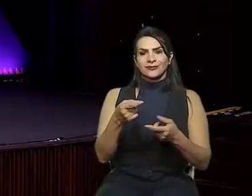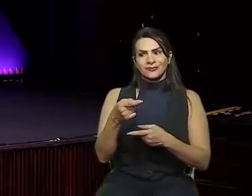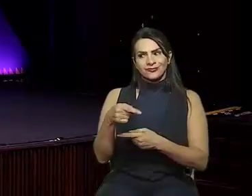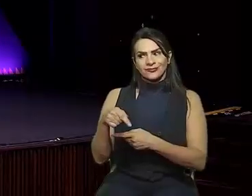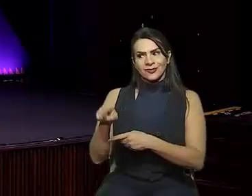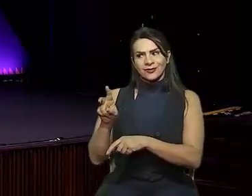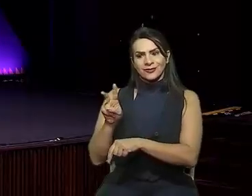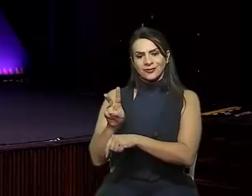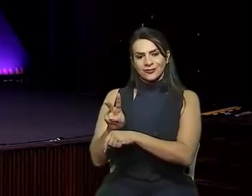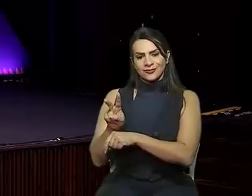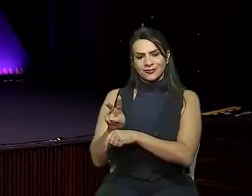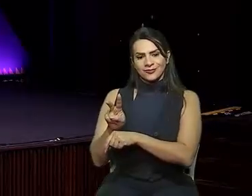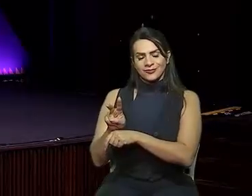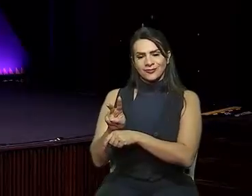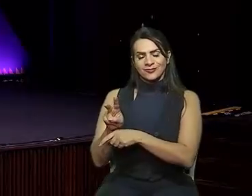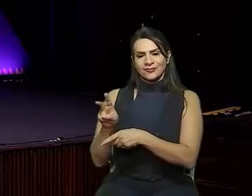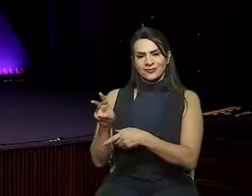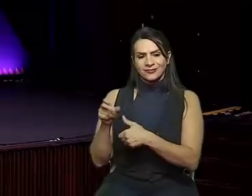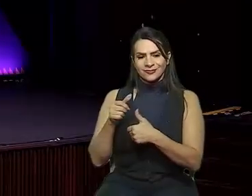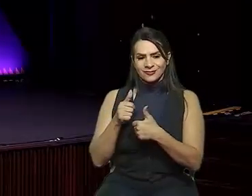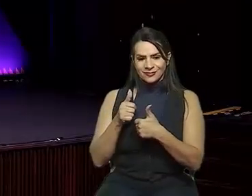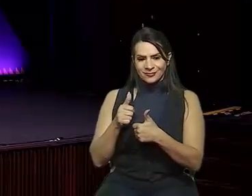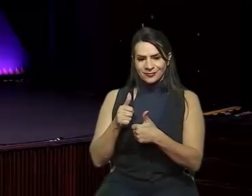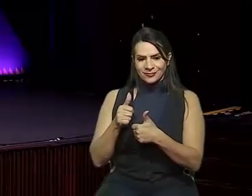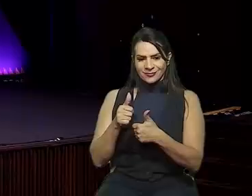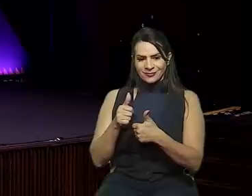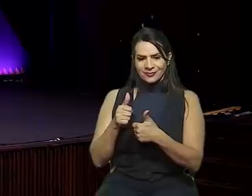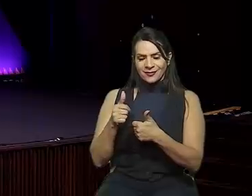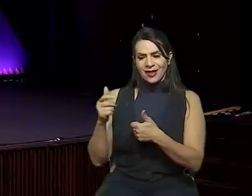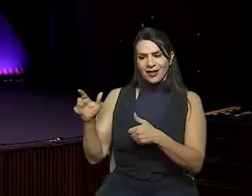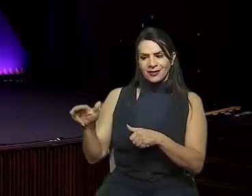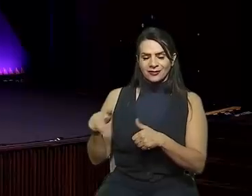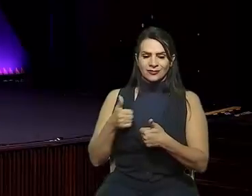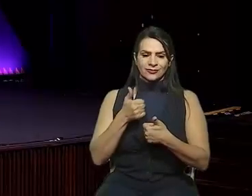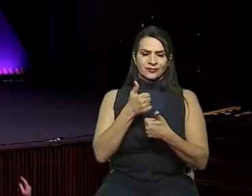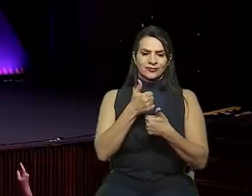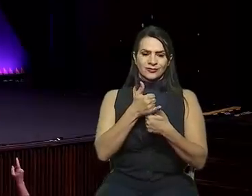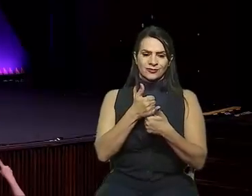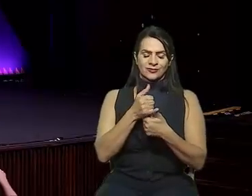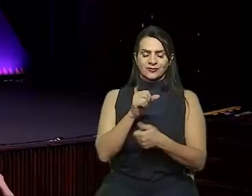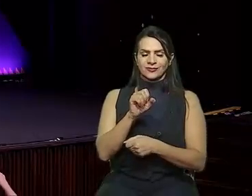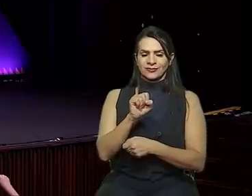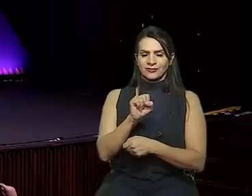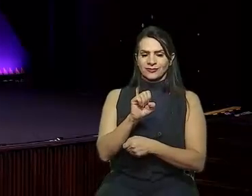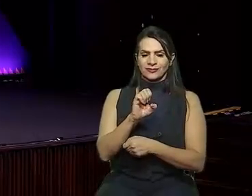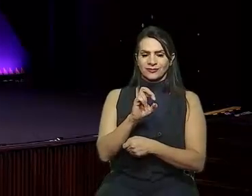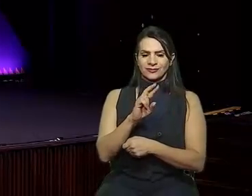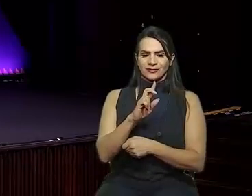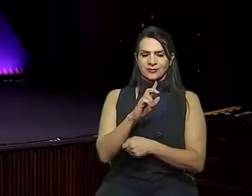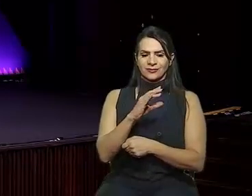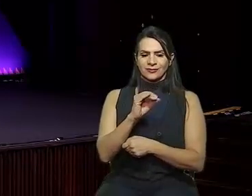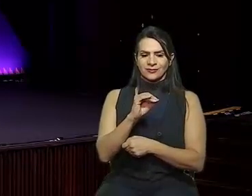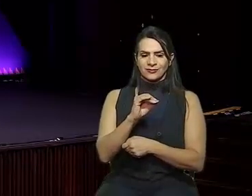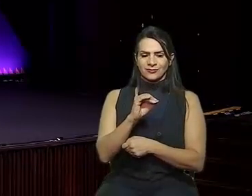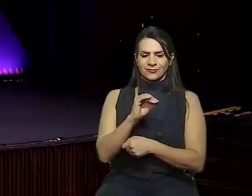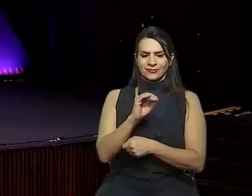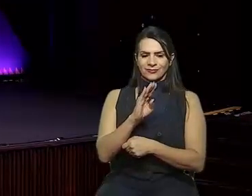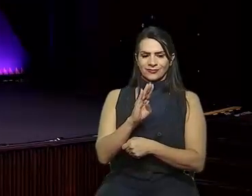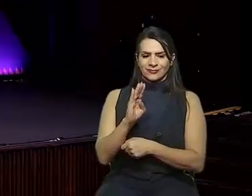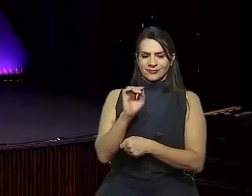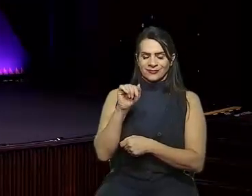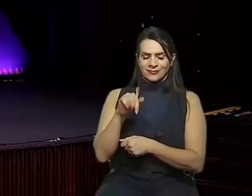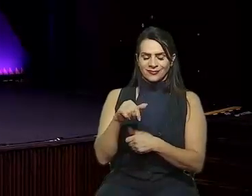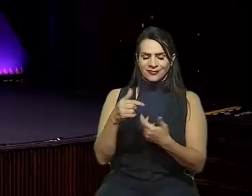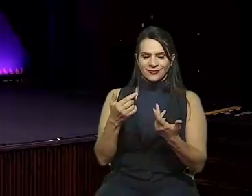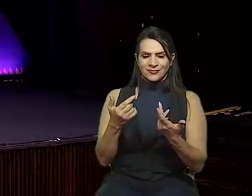palco. Ao fundo do palco, o cenário é composto por grandes banners em tons de roxo, rosa, amarelo, azul e laranja.